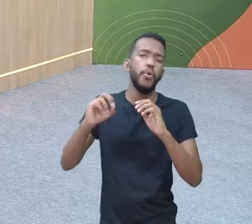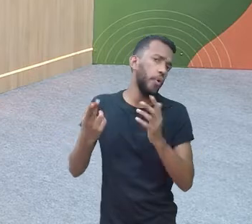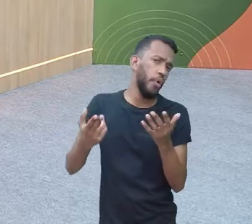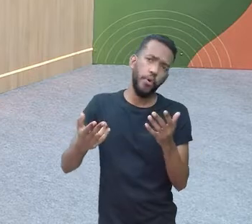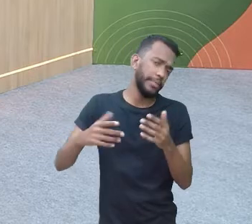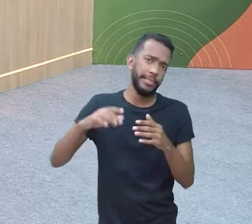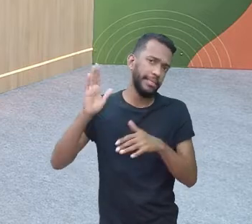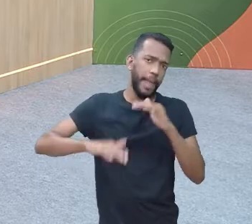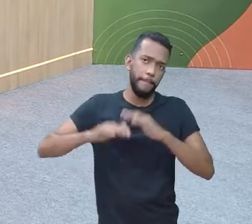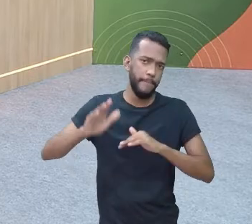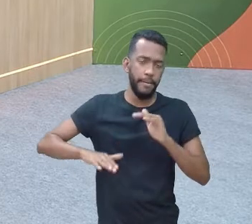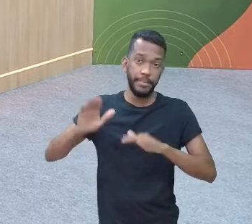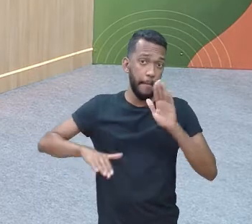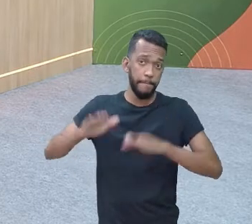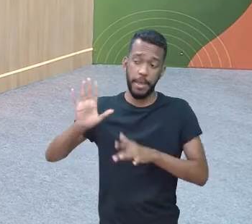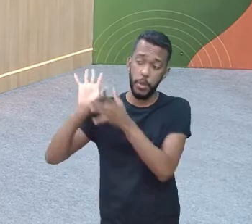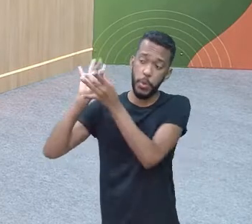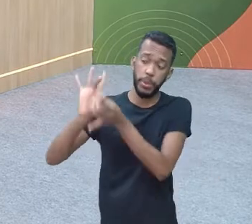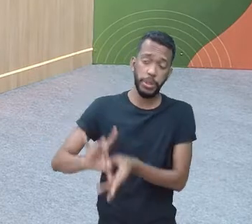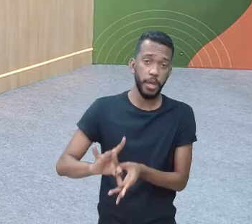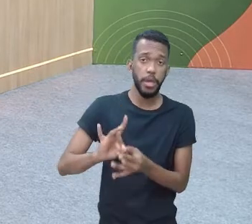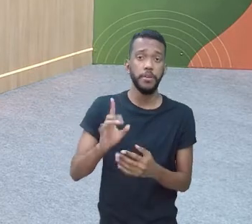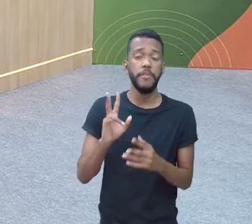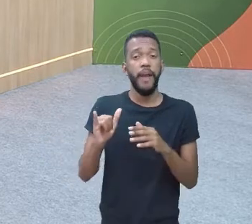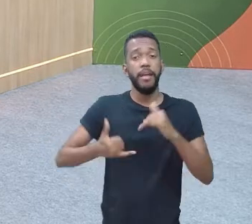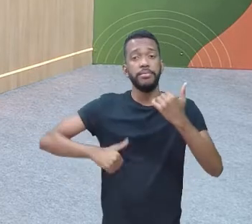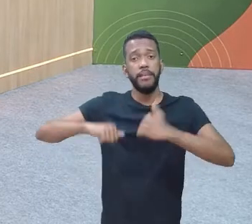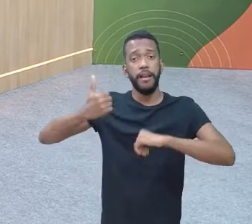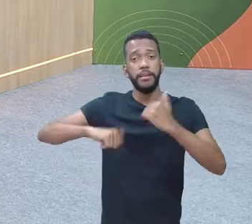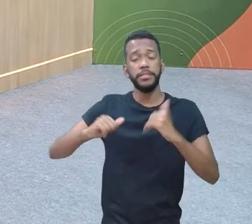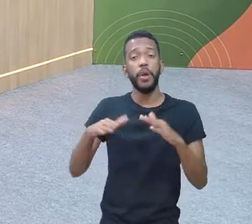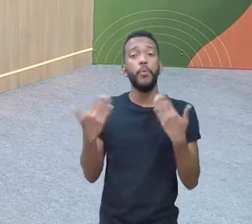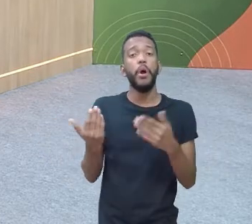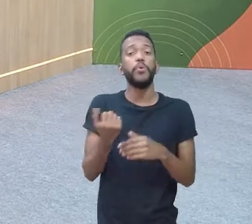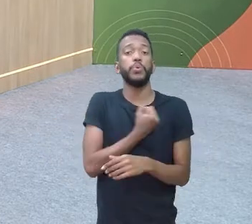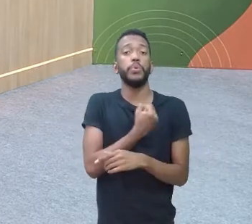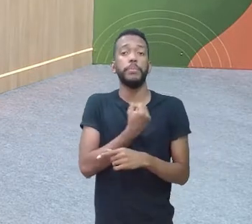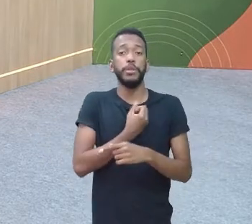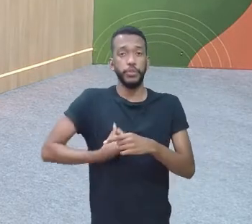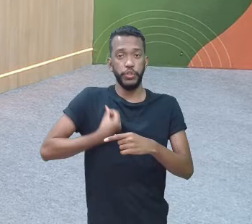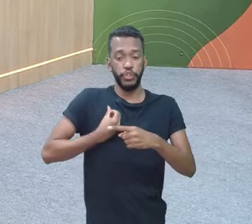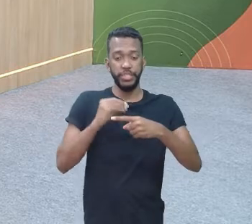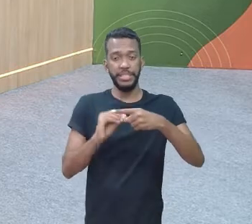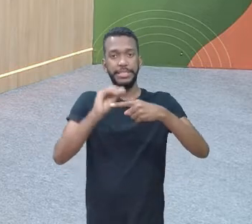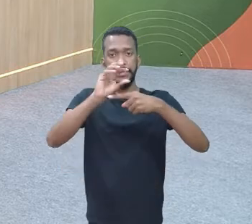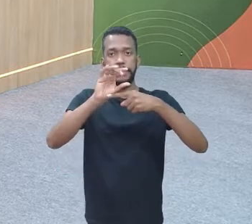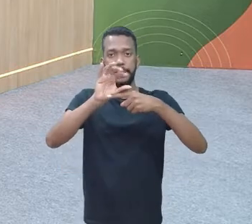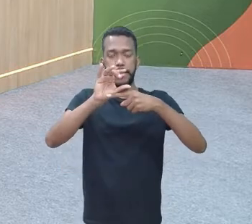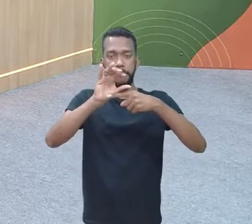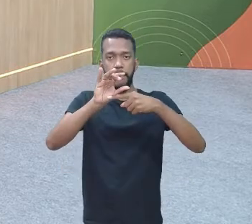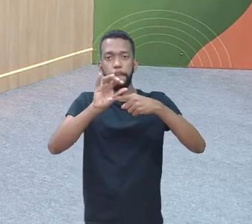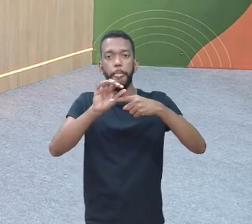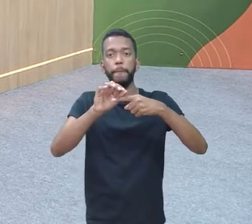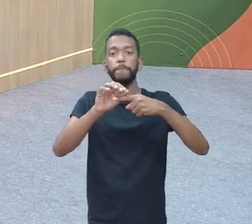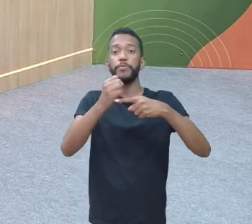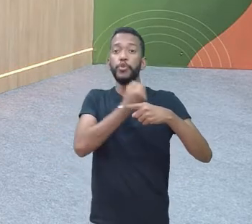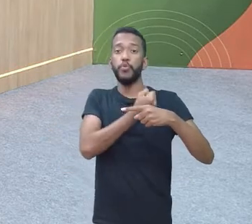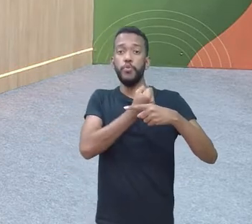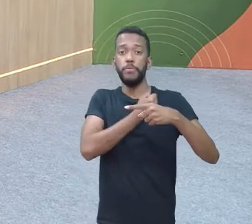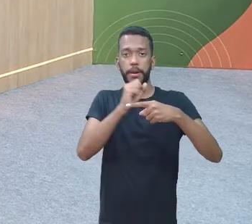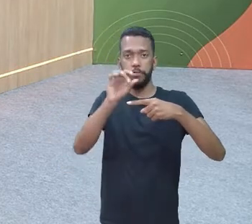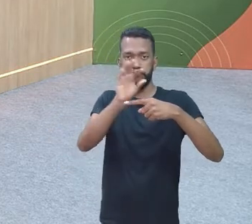do contexto para a gente analisar qual é esse número que vai estar aqui em cima, tá certo? Então, não esquece da maneira como a gente